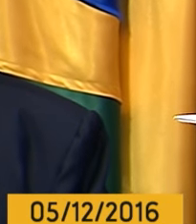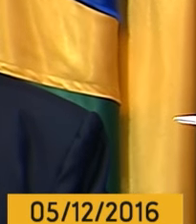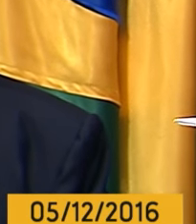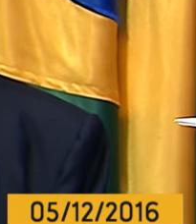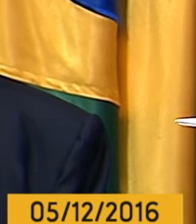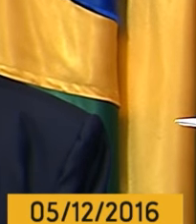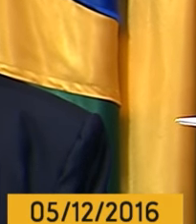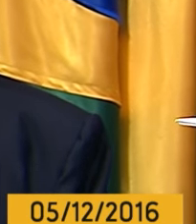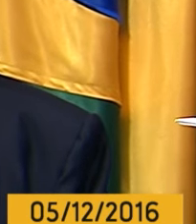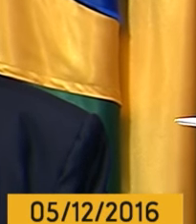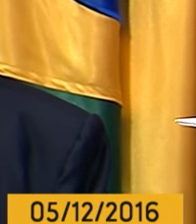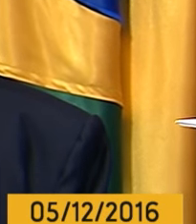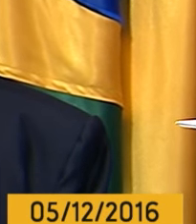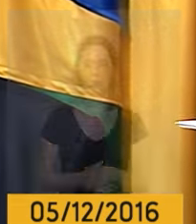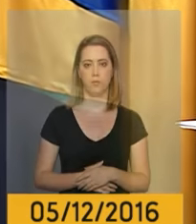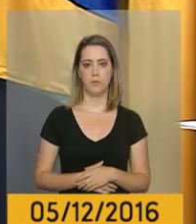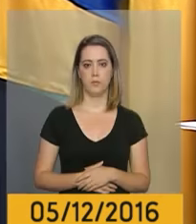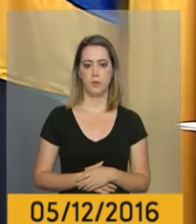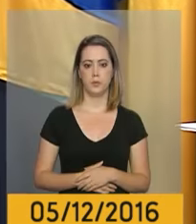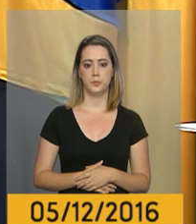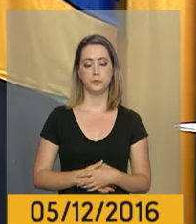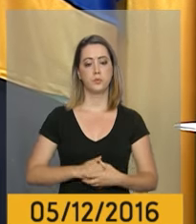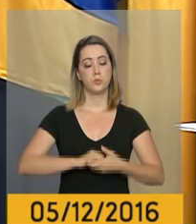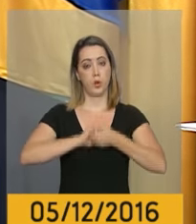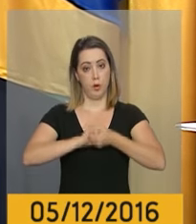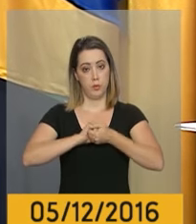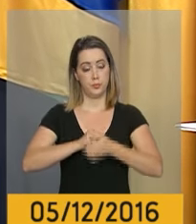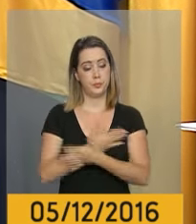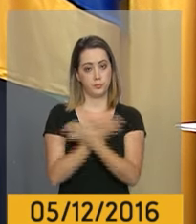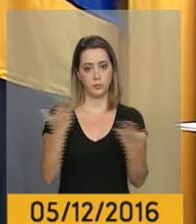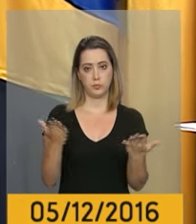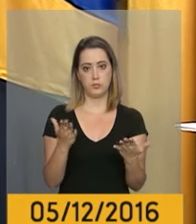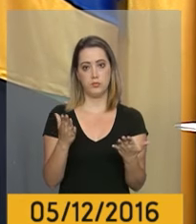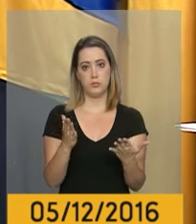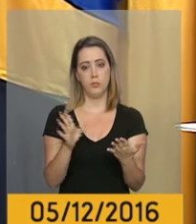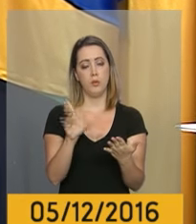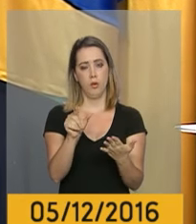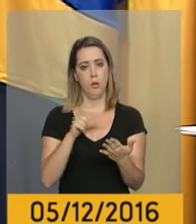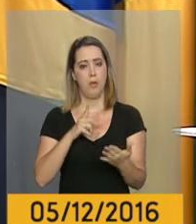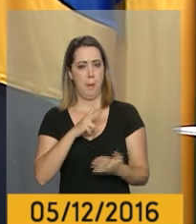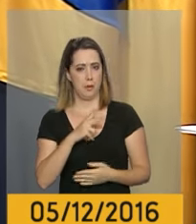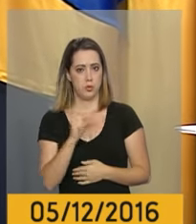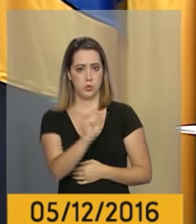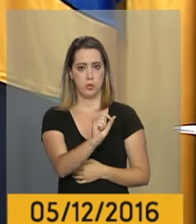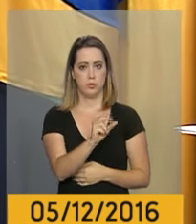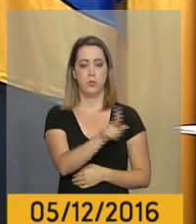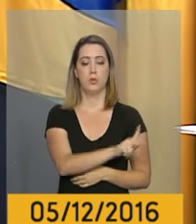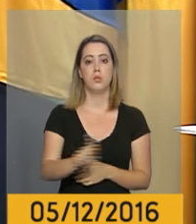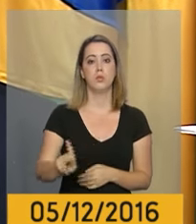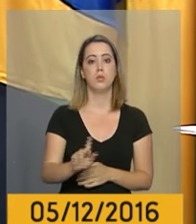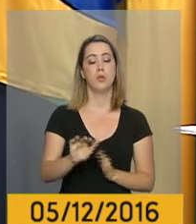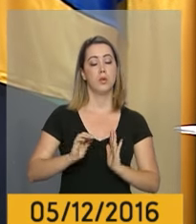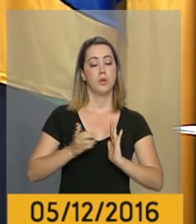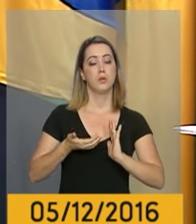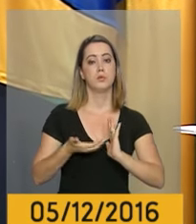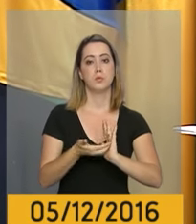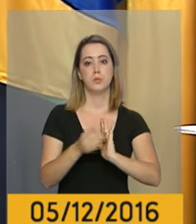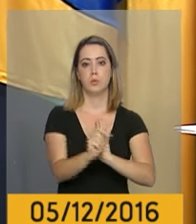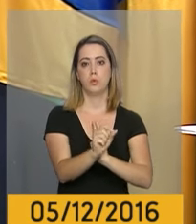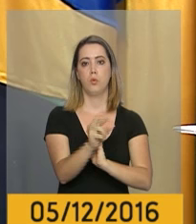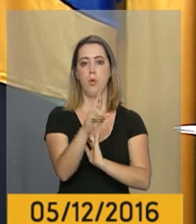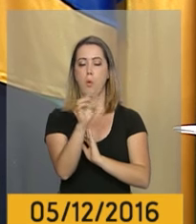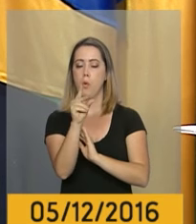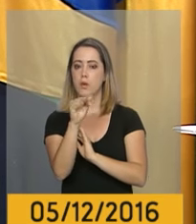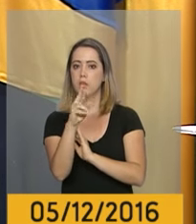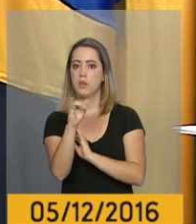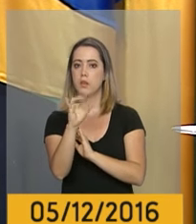cumprimentar a todos, né? Eh, particularmente o presidente da Câmara, Rodrigo Maia.